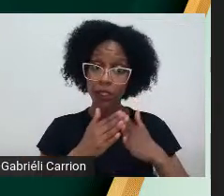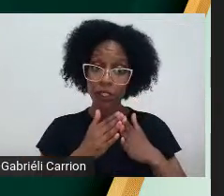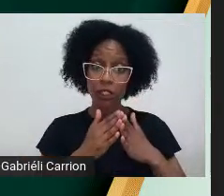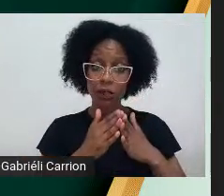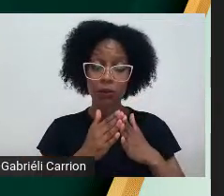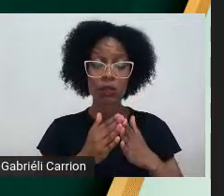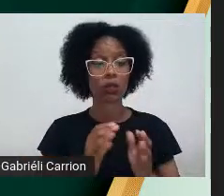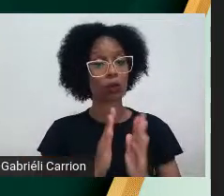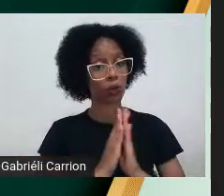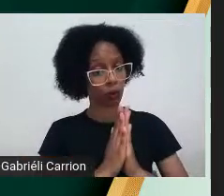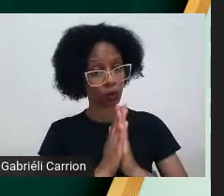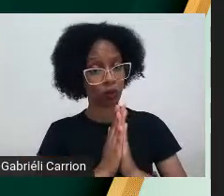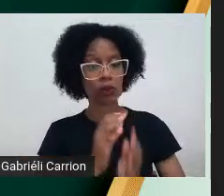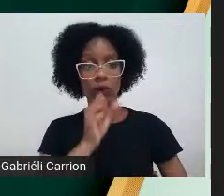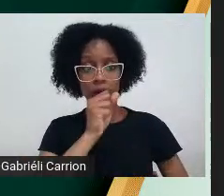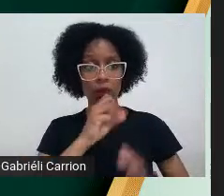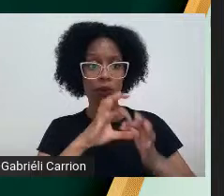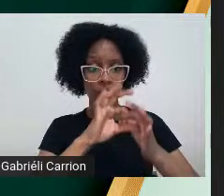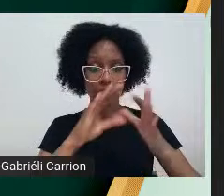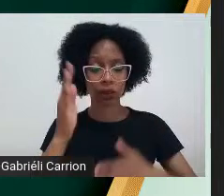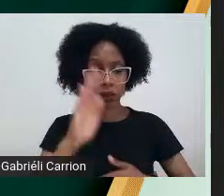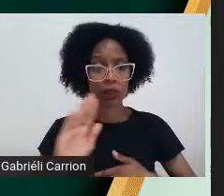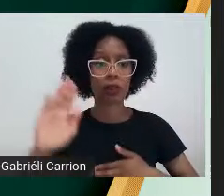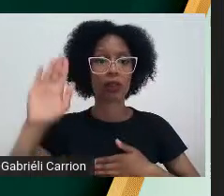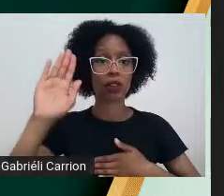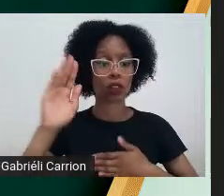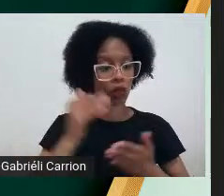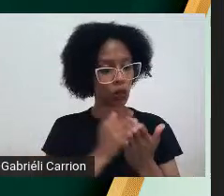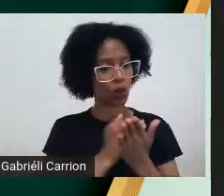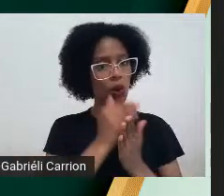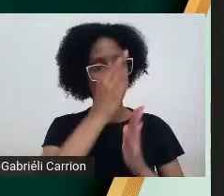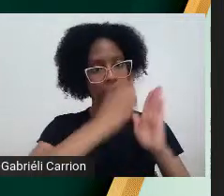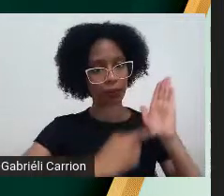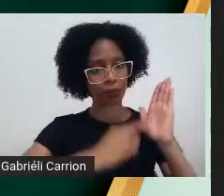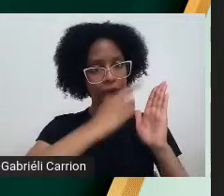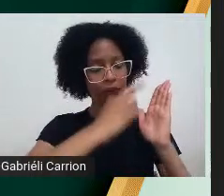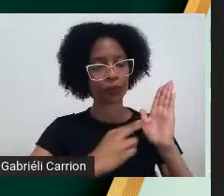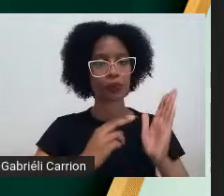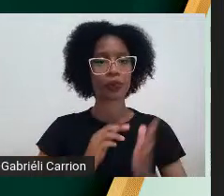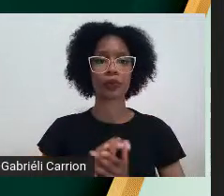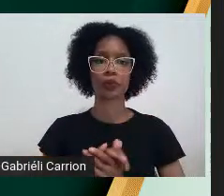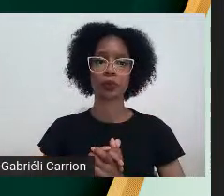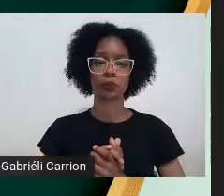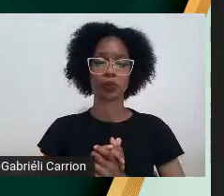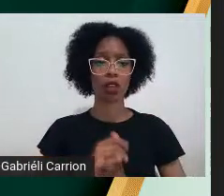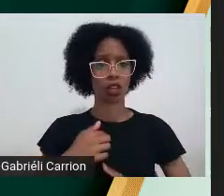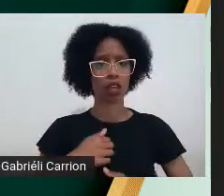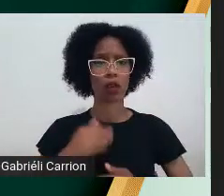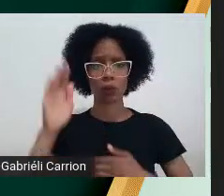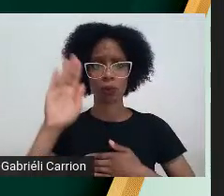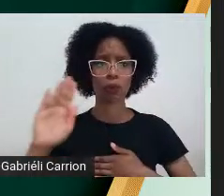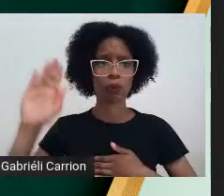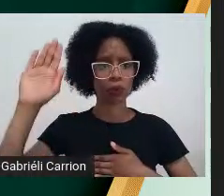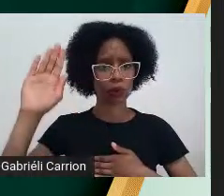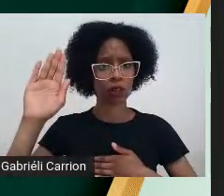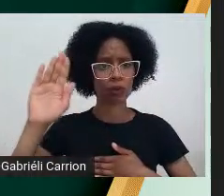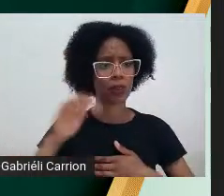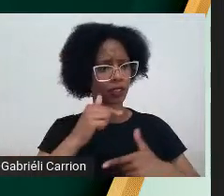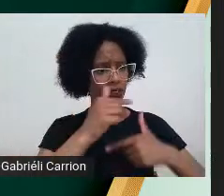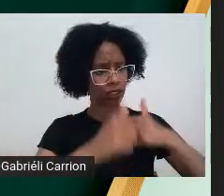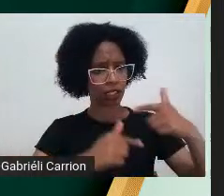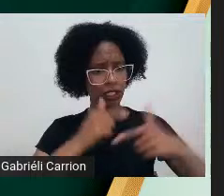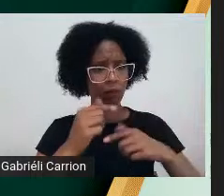que abra o seu microfone, erga sua mão direita e faça a leitura. Prometo, no exercício das funções de